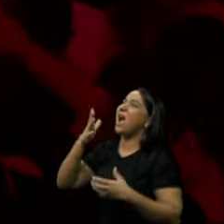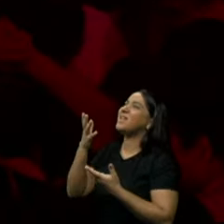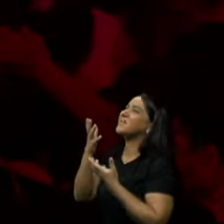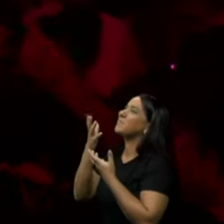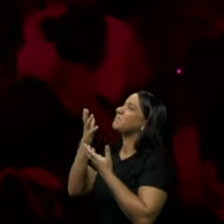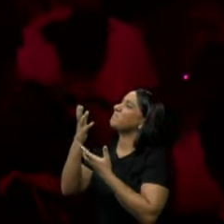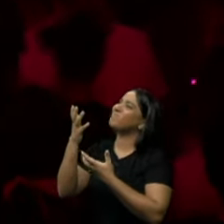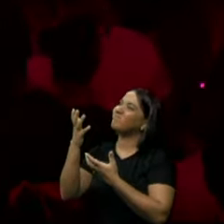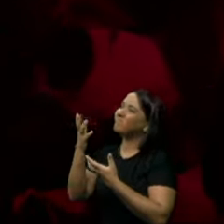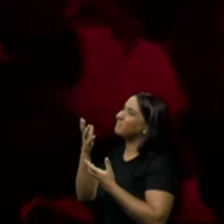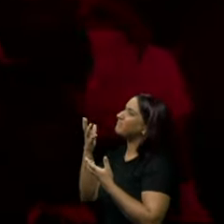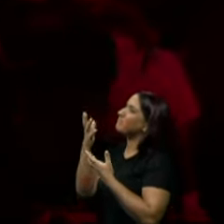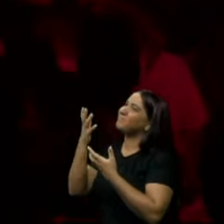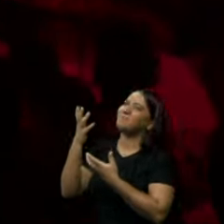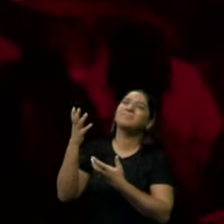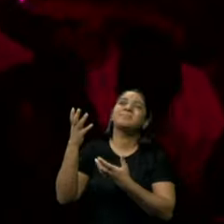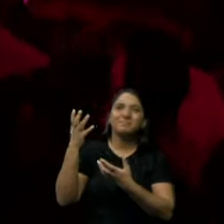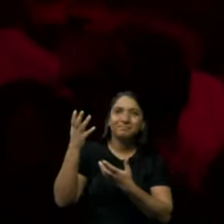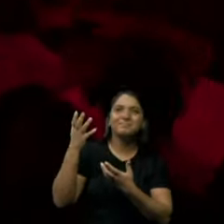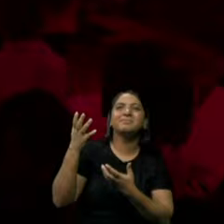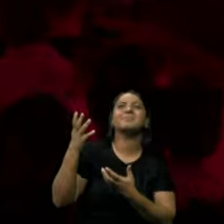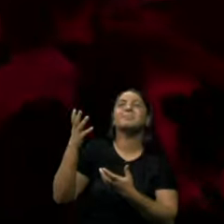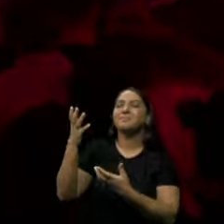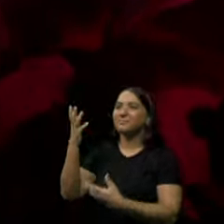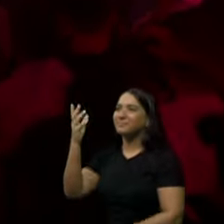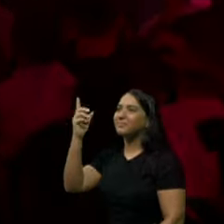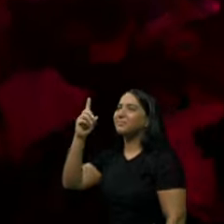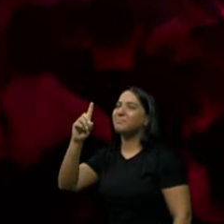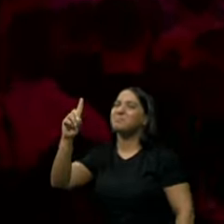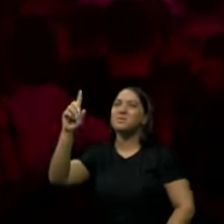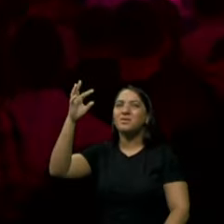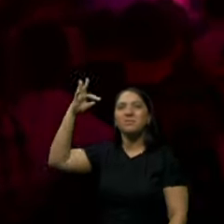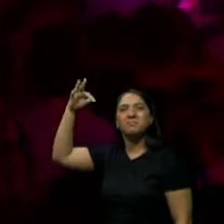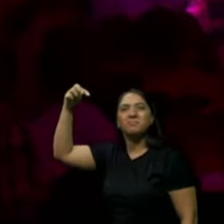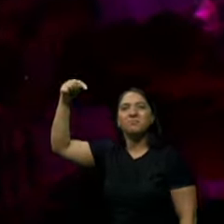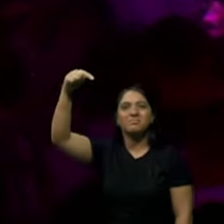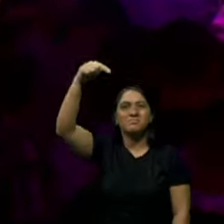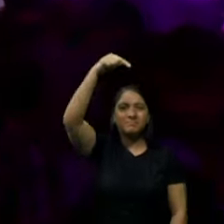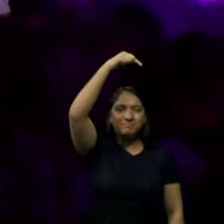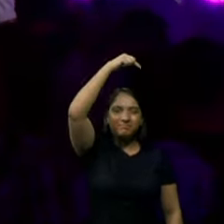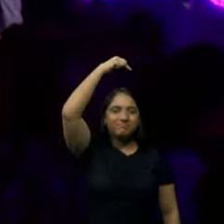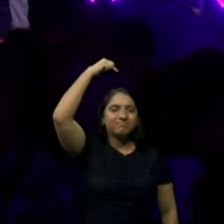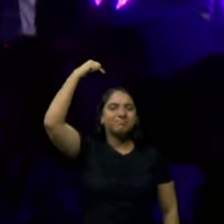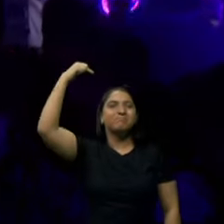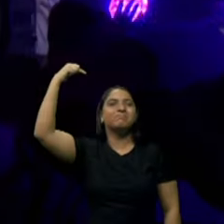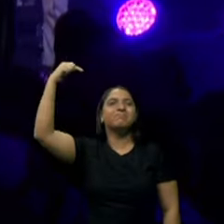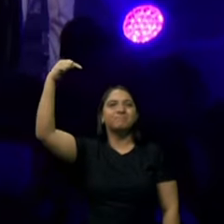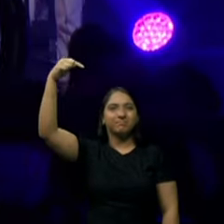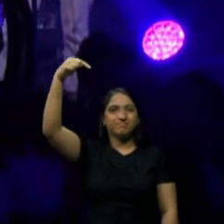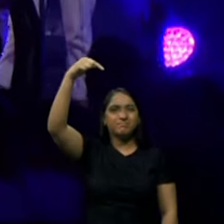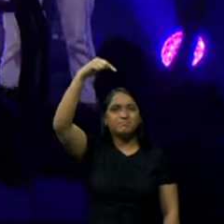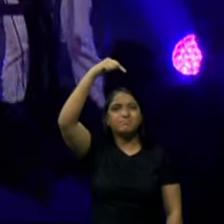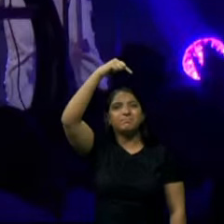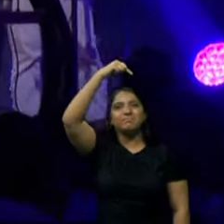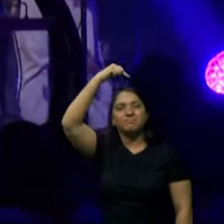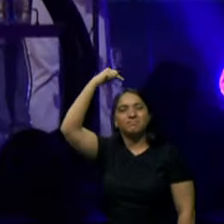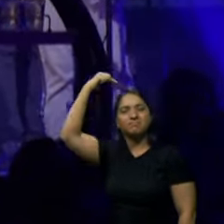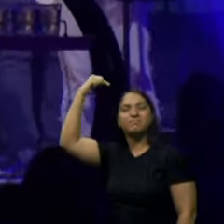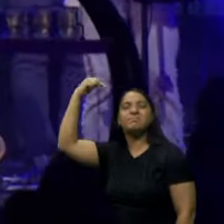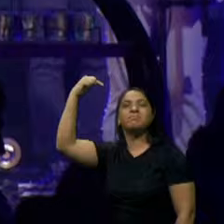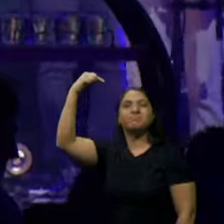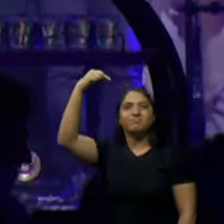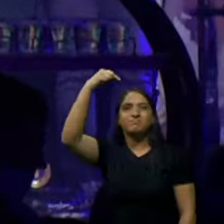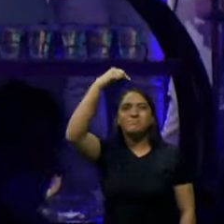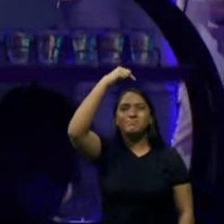E aí é só mês que vem